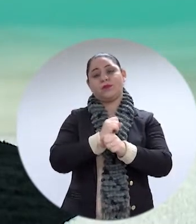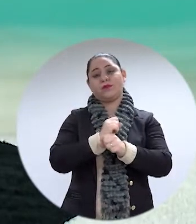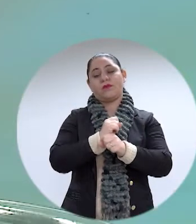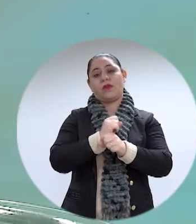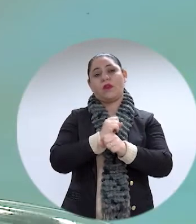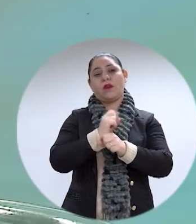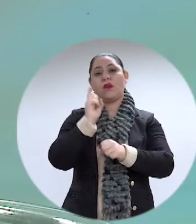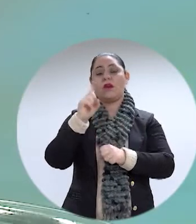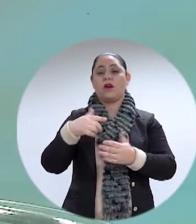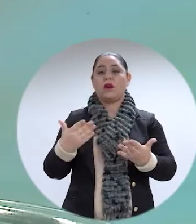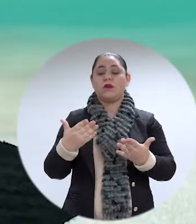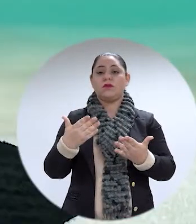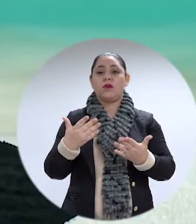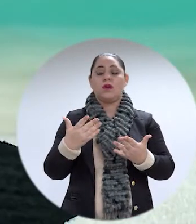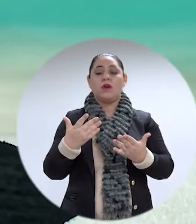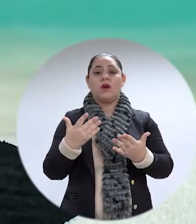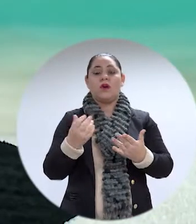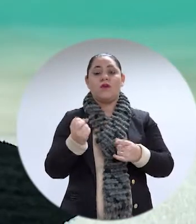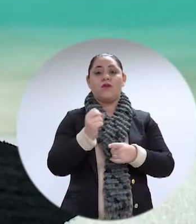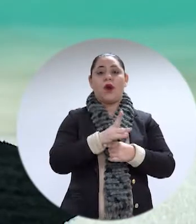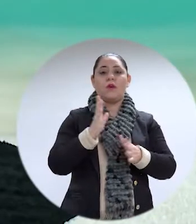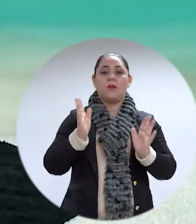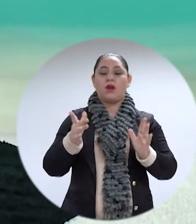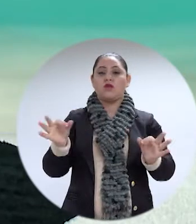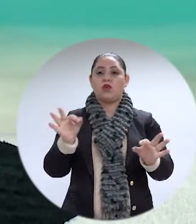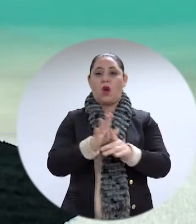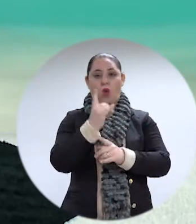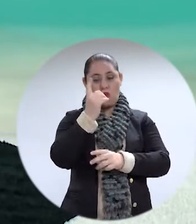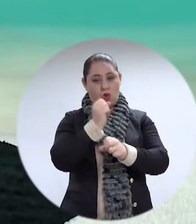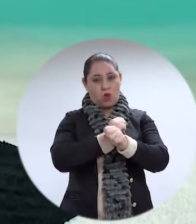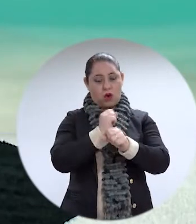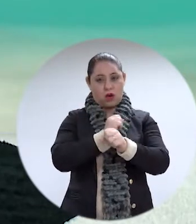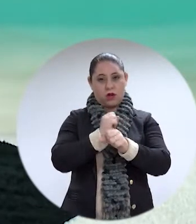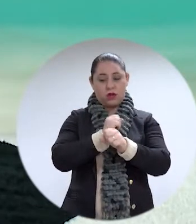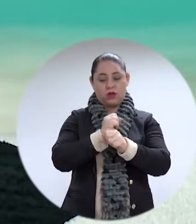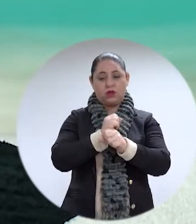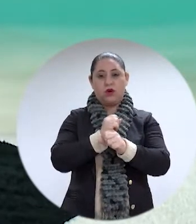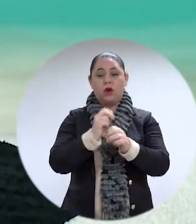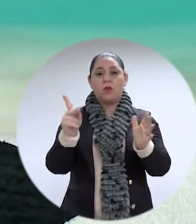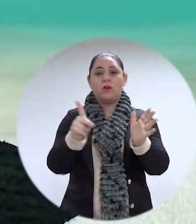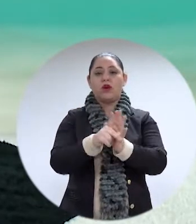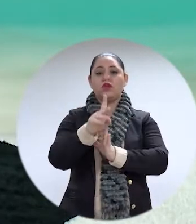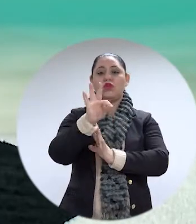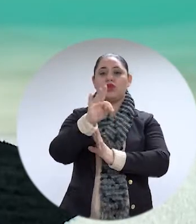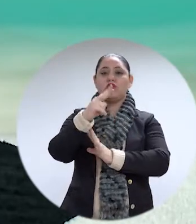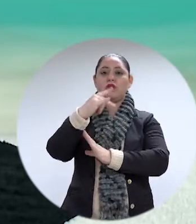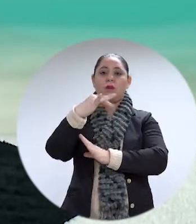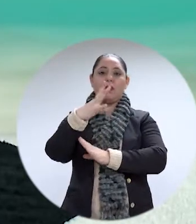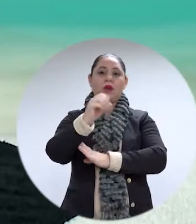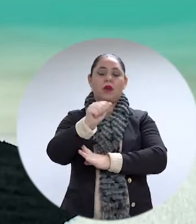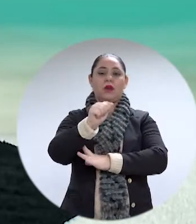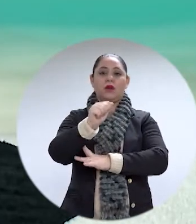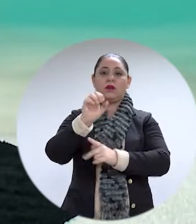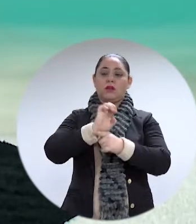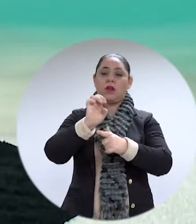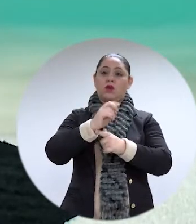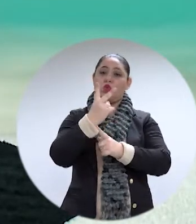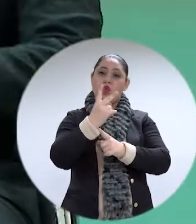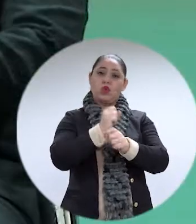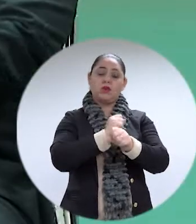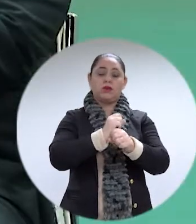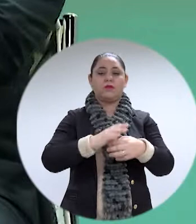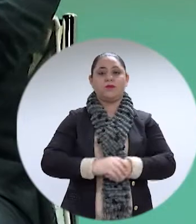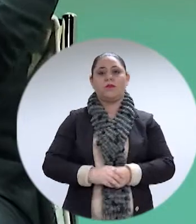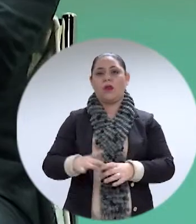anos. 2 anos. 2 anos. Contratação por prazo determinado, 1 ano. Carreira típica de Estado, 2 anos.